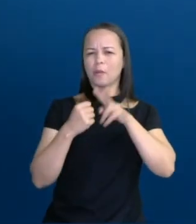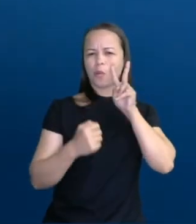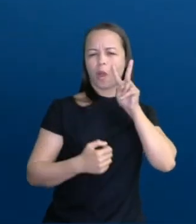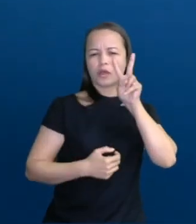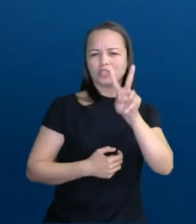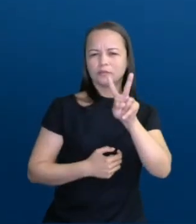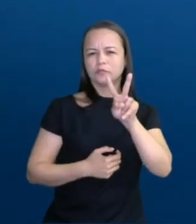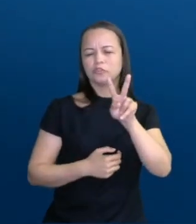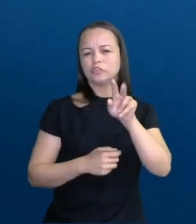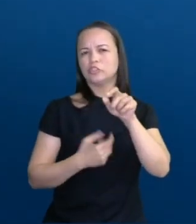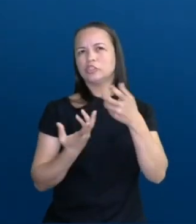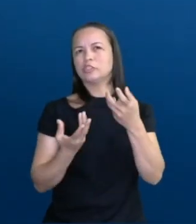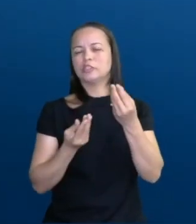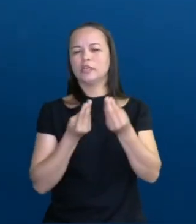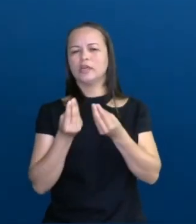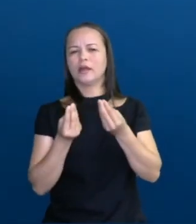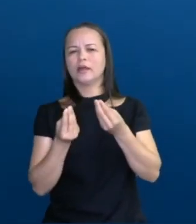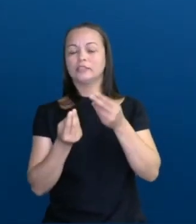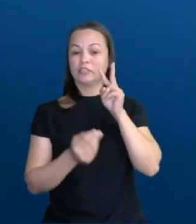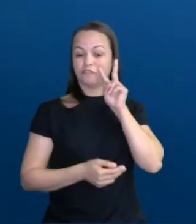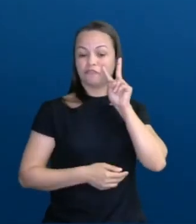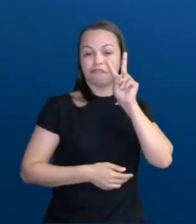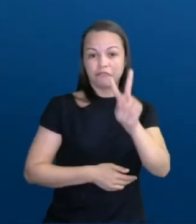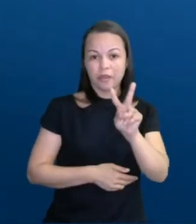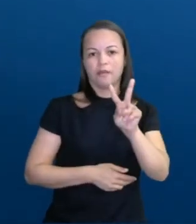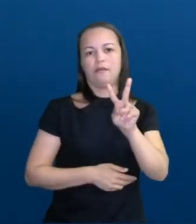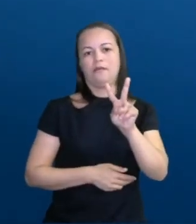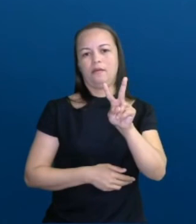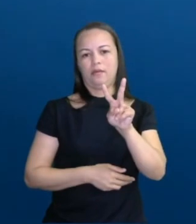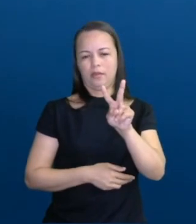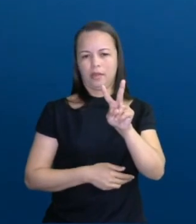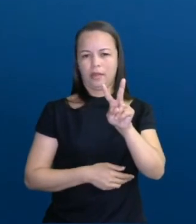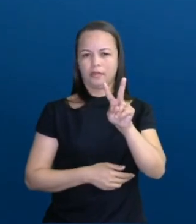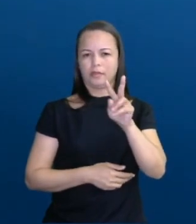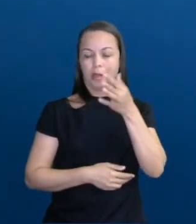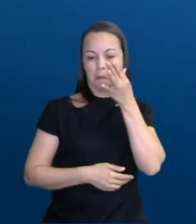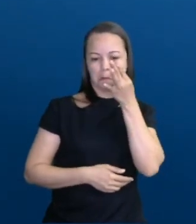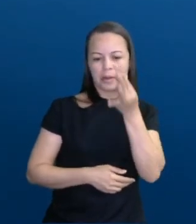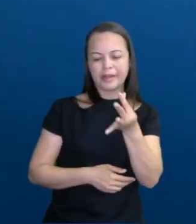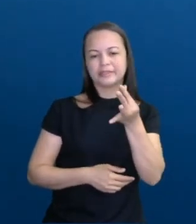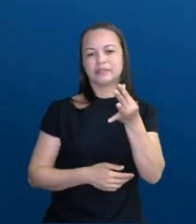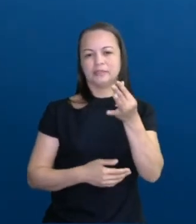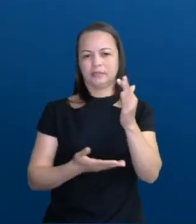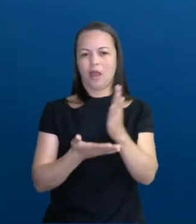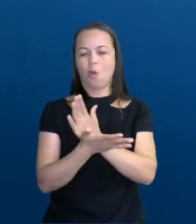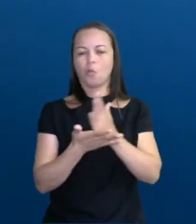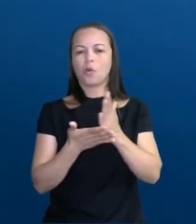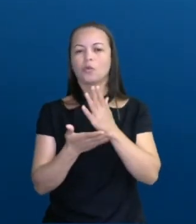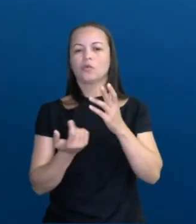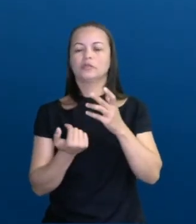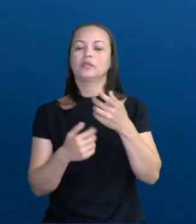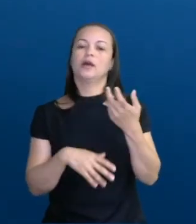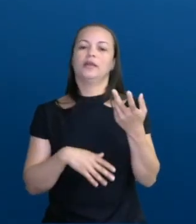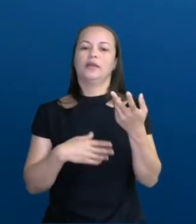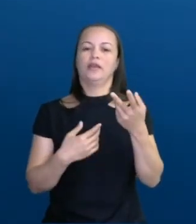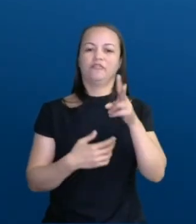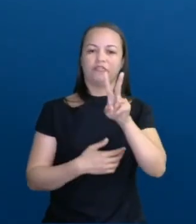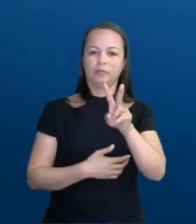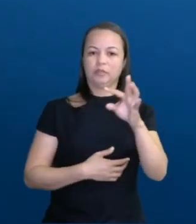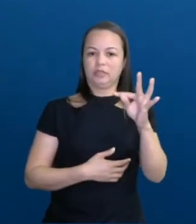tem o sentido tá de você vê e você presenciar algo ele é transitivo indireto